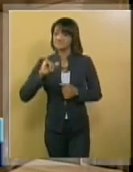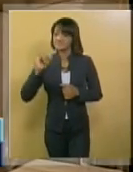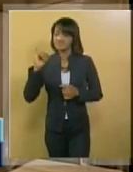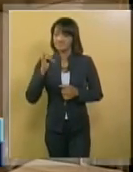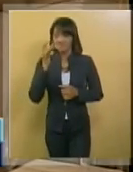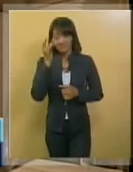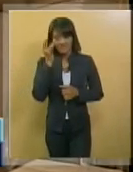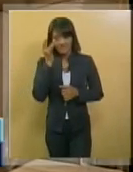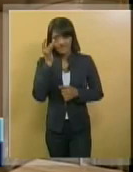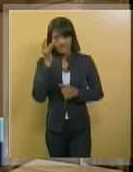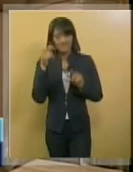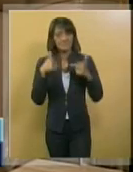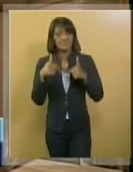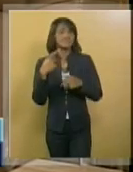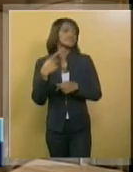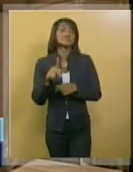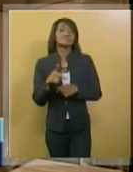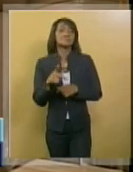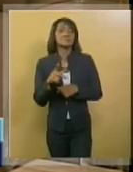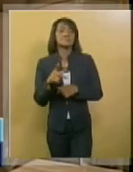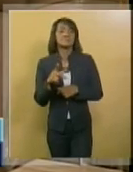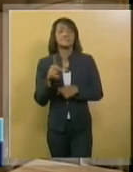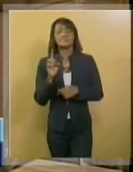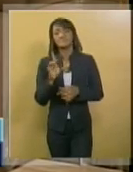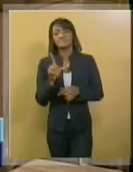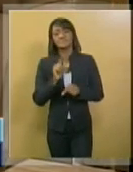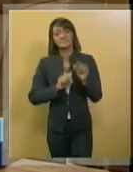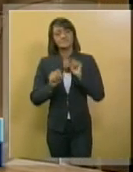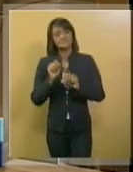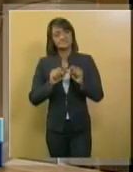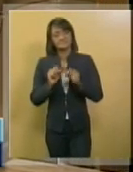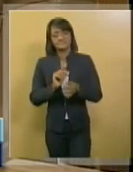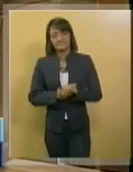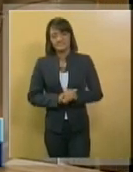o quanto o seu trabalho, ele não é só...